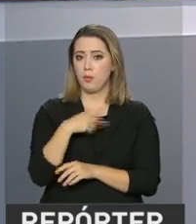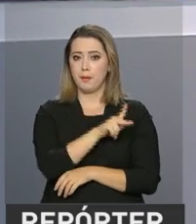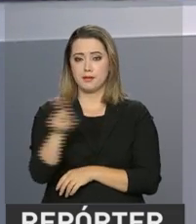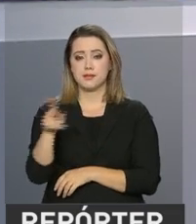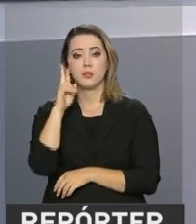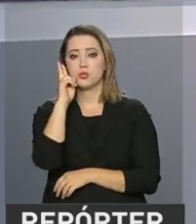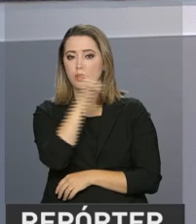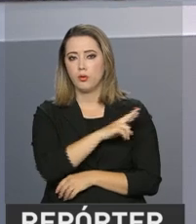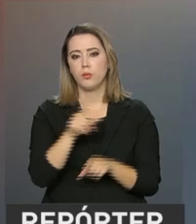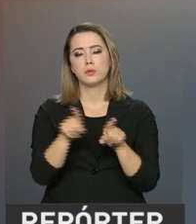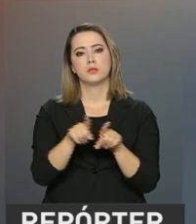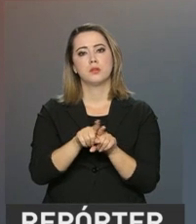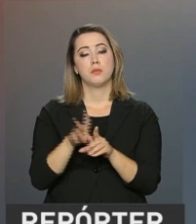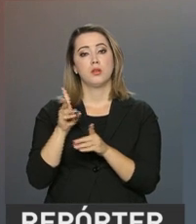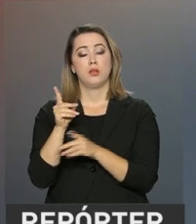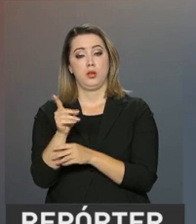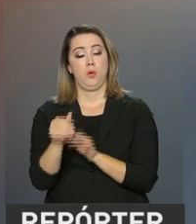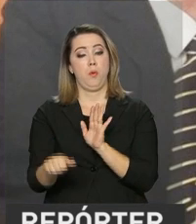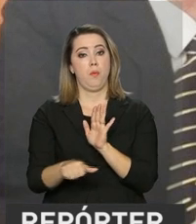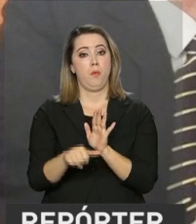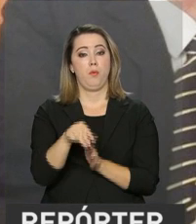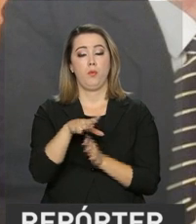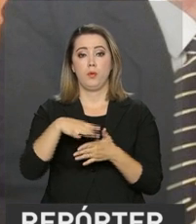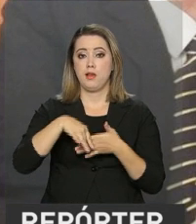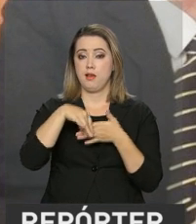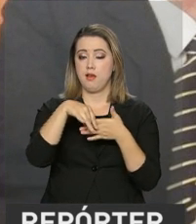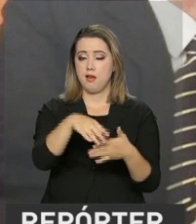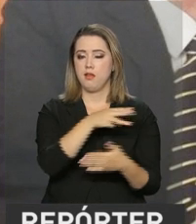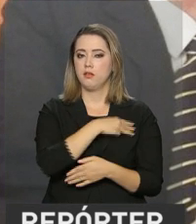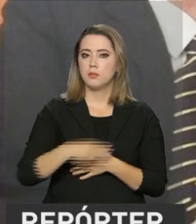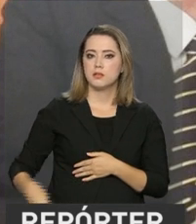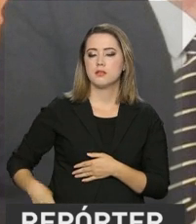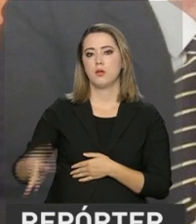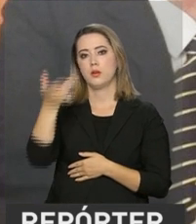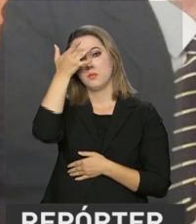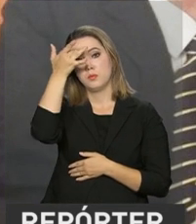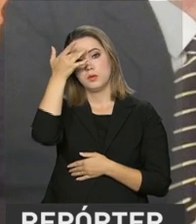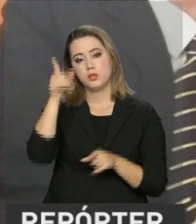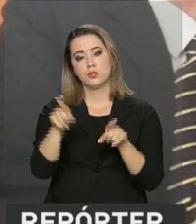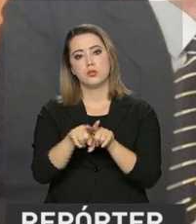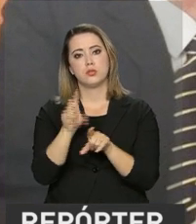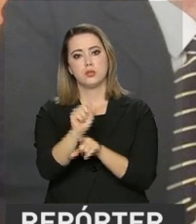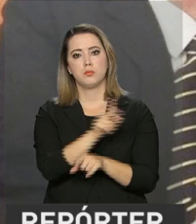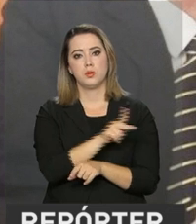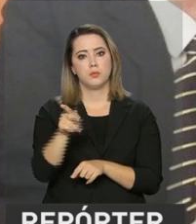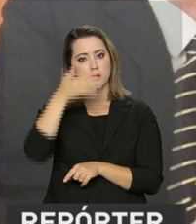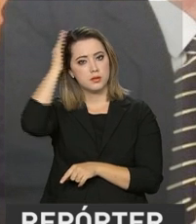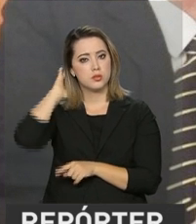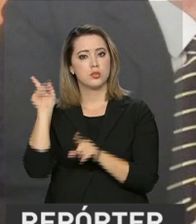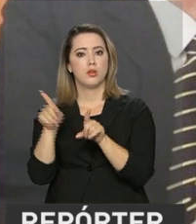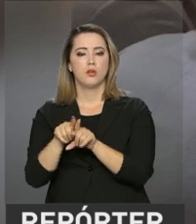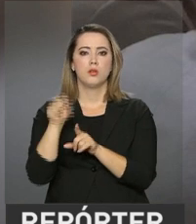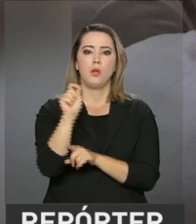um encontro bilateral com o primeiro-ministro da Índia, Narendra Modi. E, atendendo à solicitação da União Europeia, o presidente Temer e o